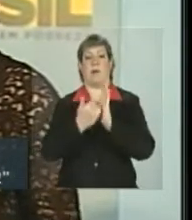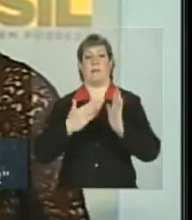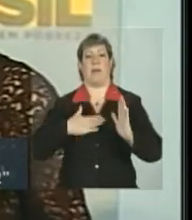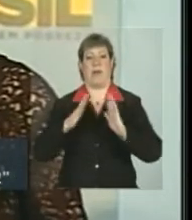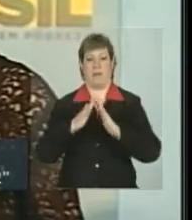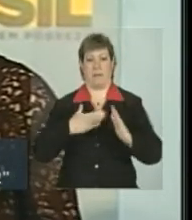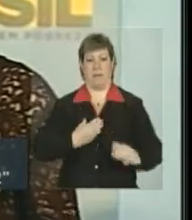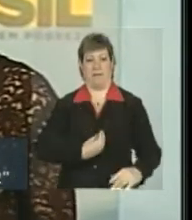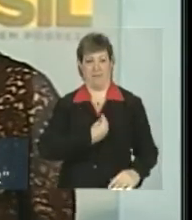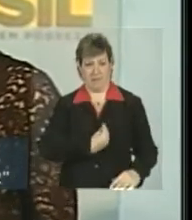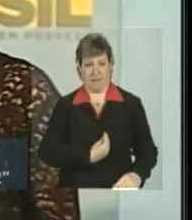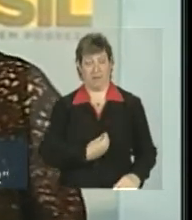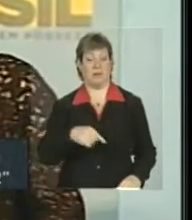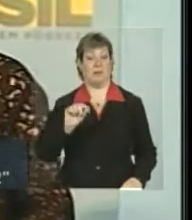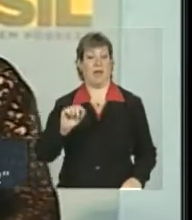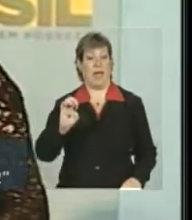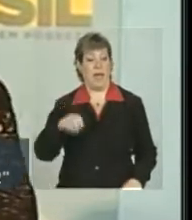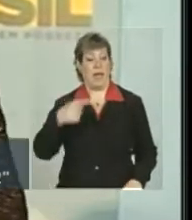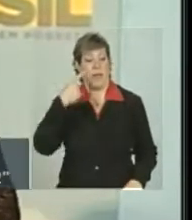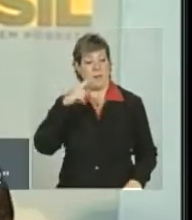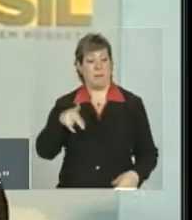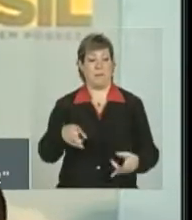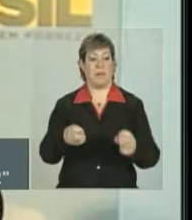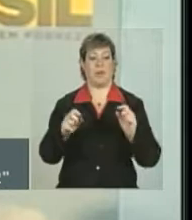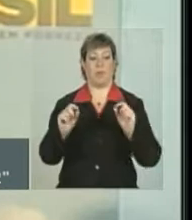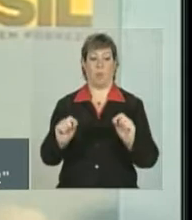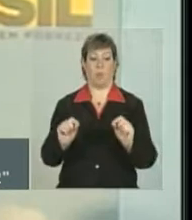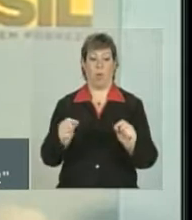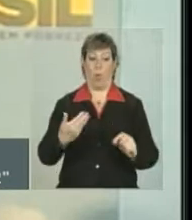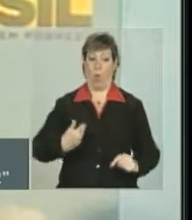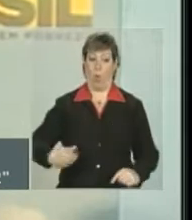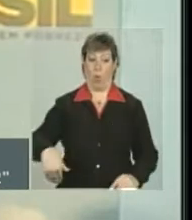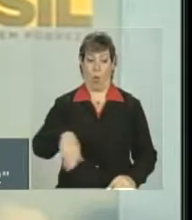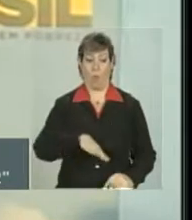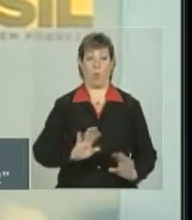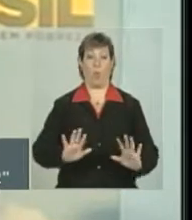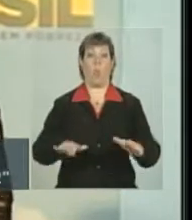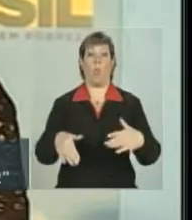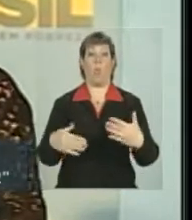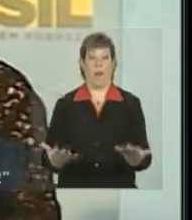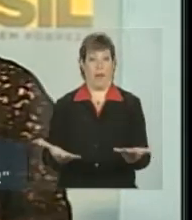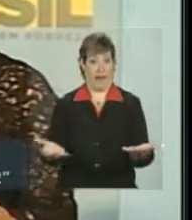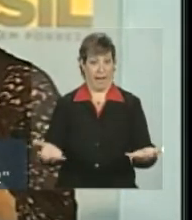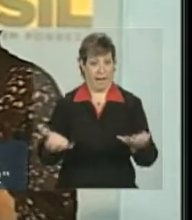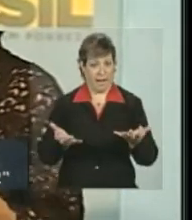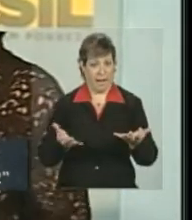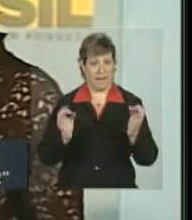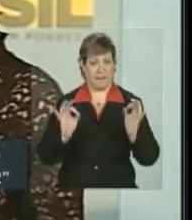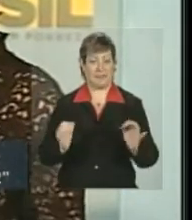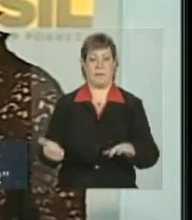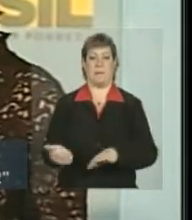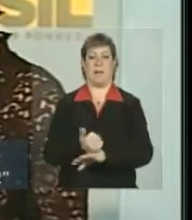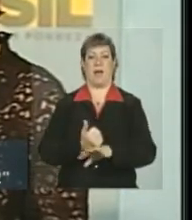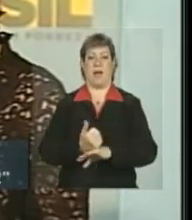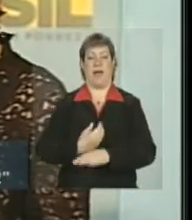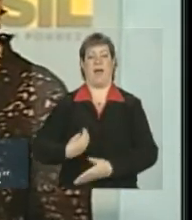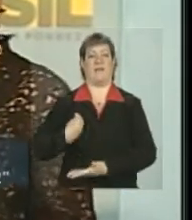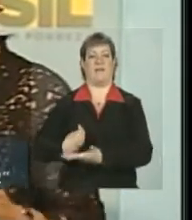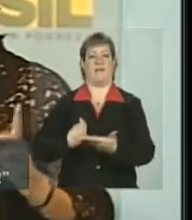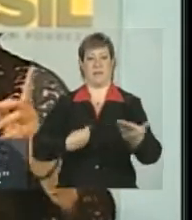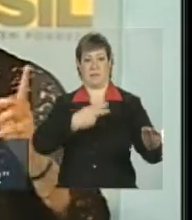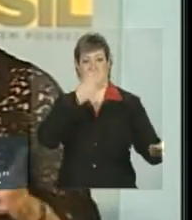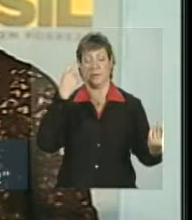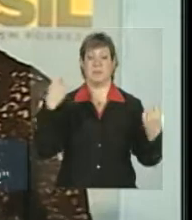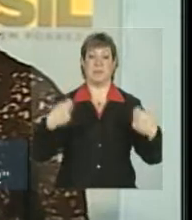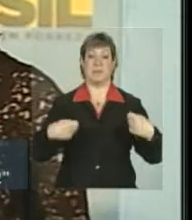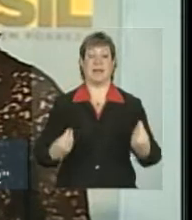é perceber que nós, quando queremos melhorar a vida das pessoas, temos de